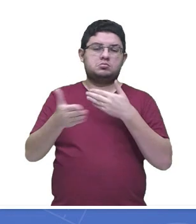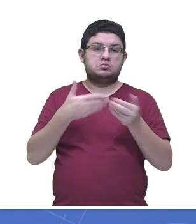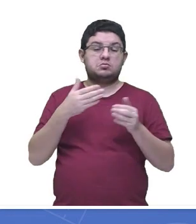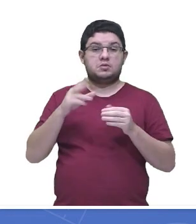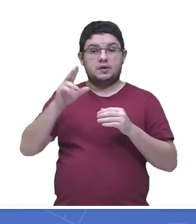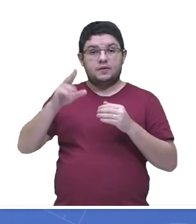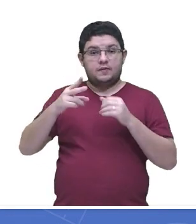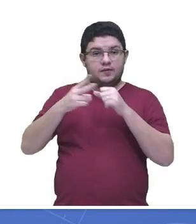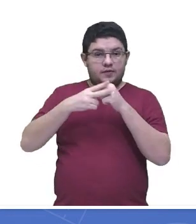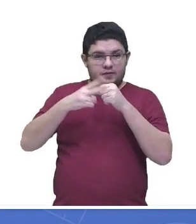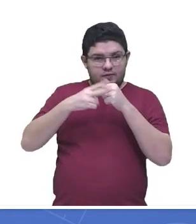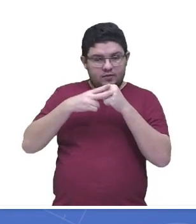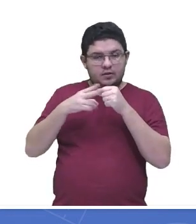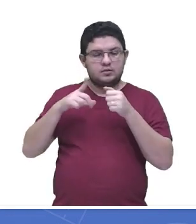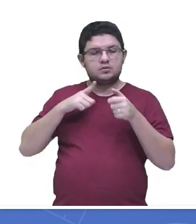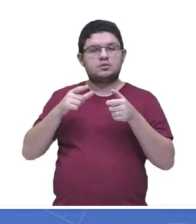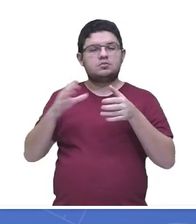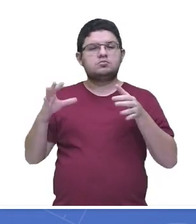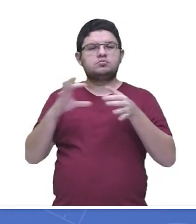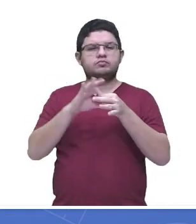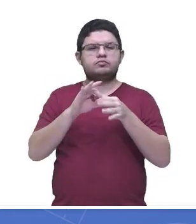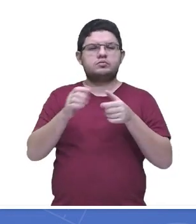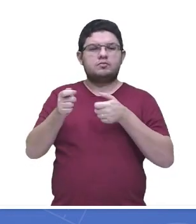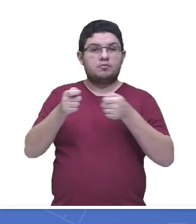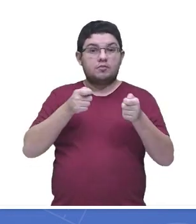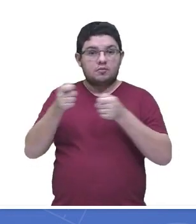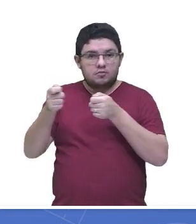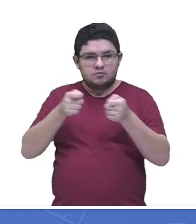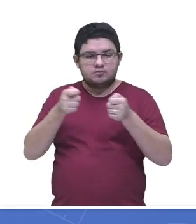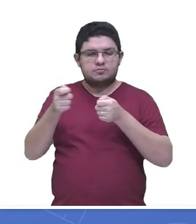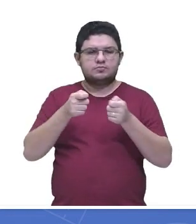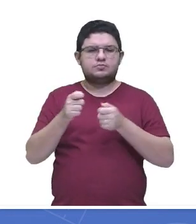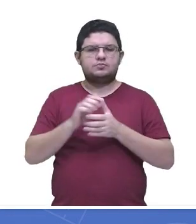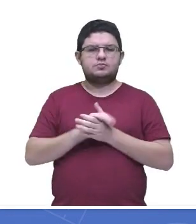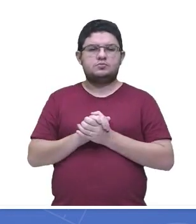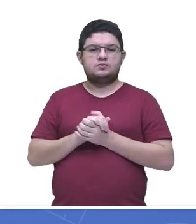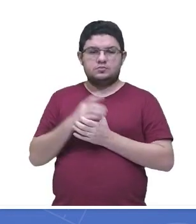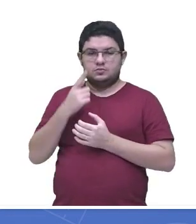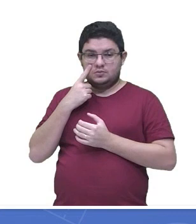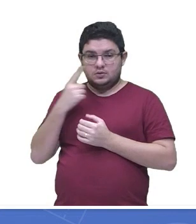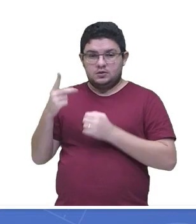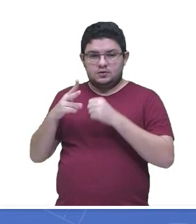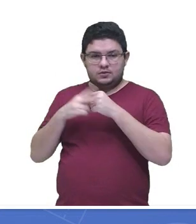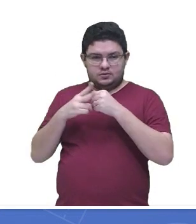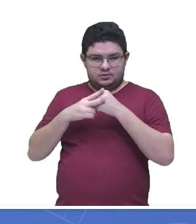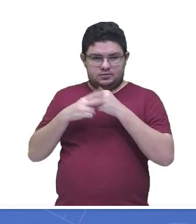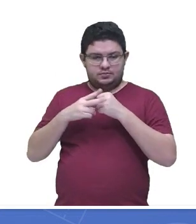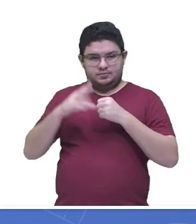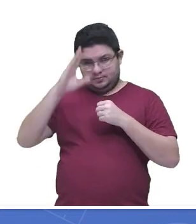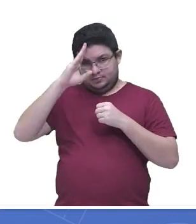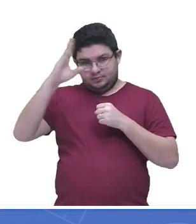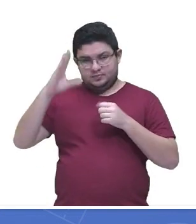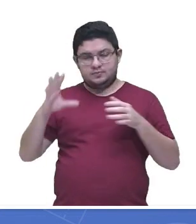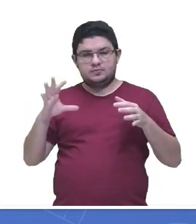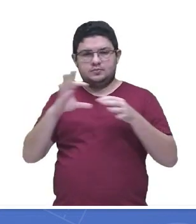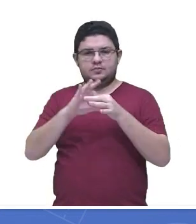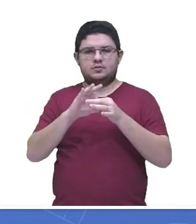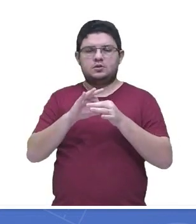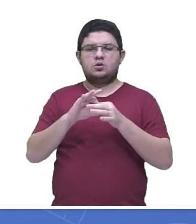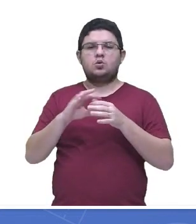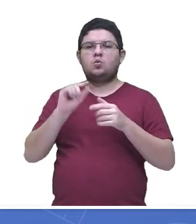indique ação também, tá, gente? E esse verbo principal virá acompanhado do